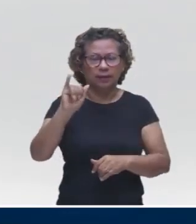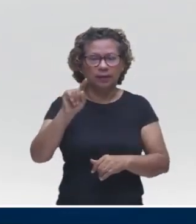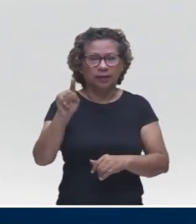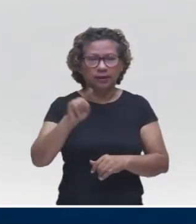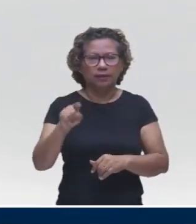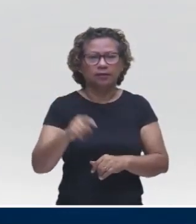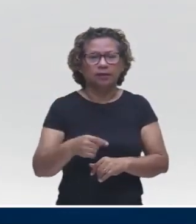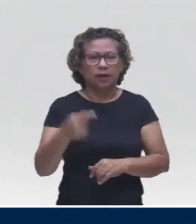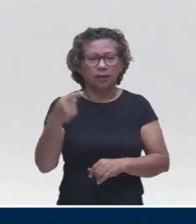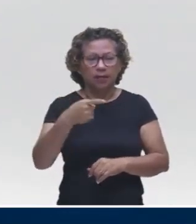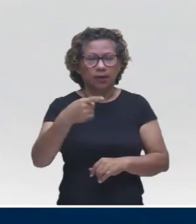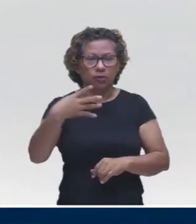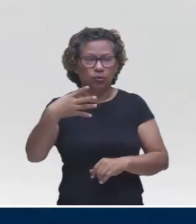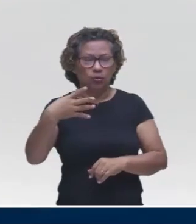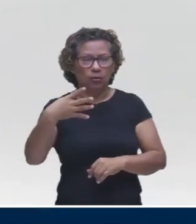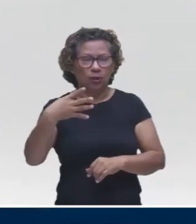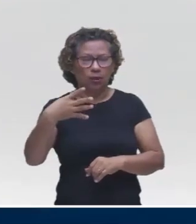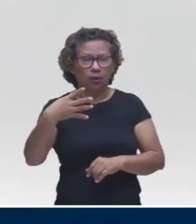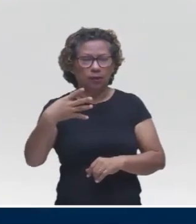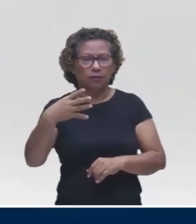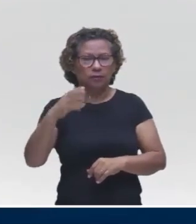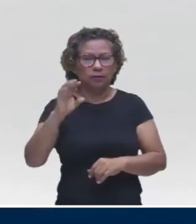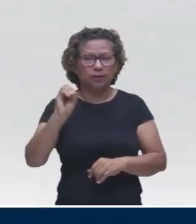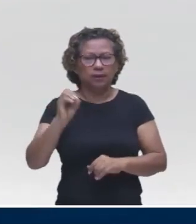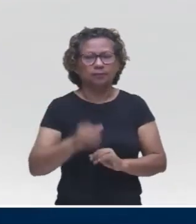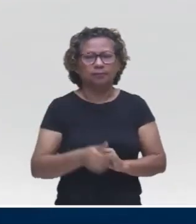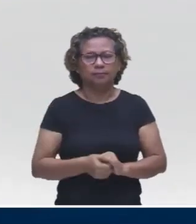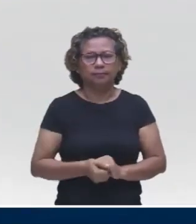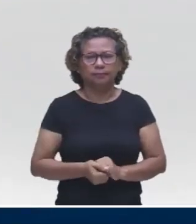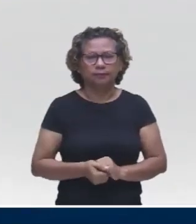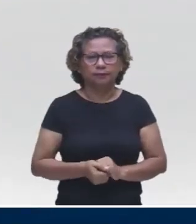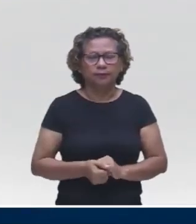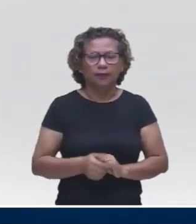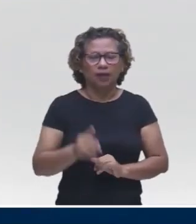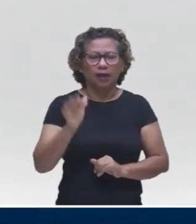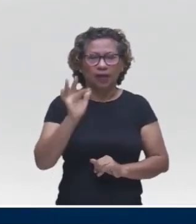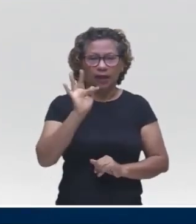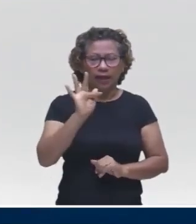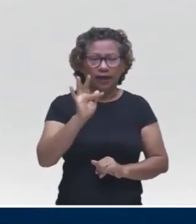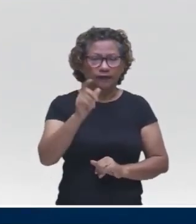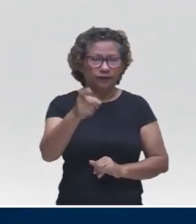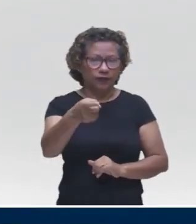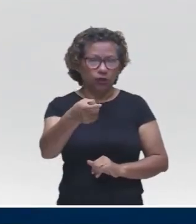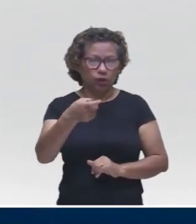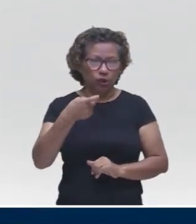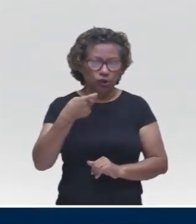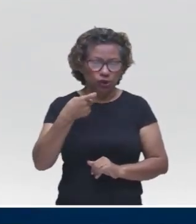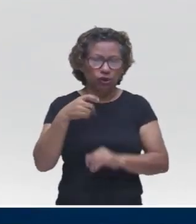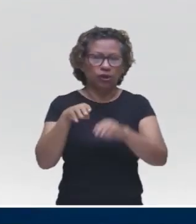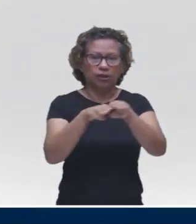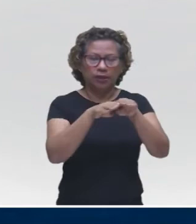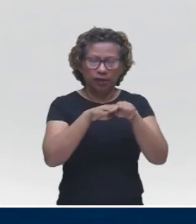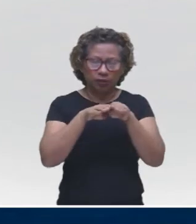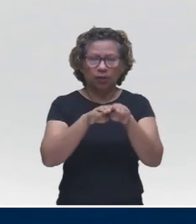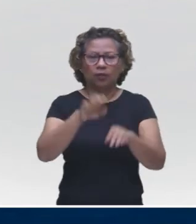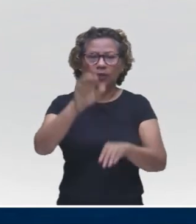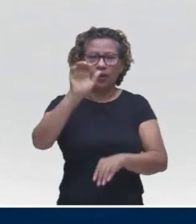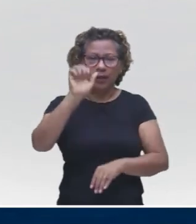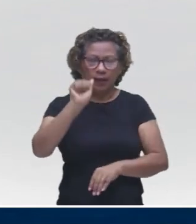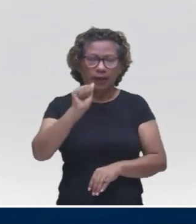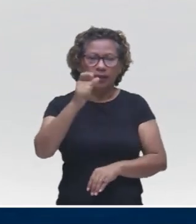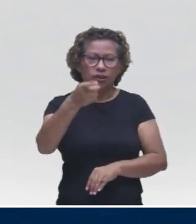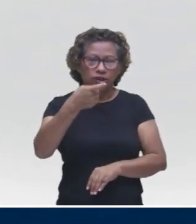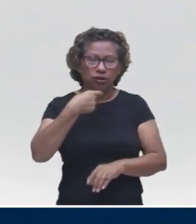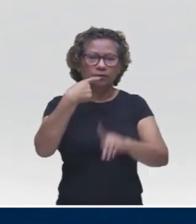4 e 0. Então, ó, função f de x igual a x